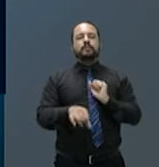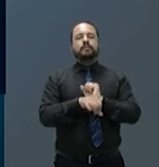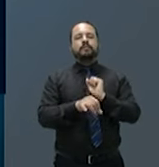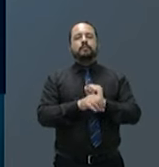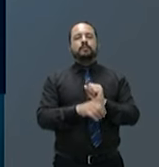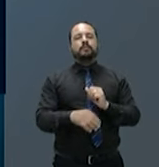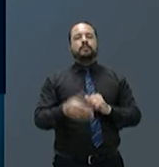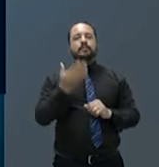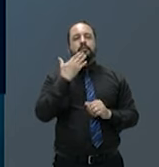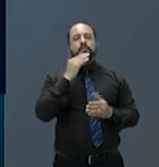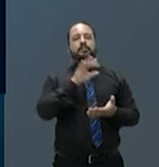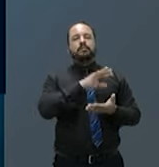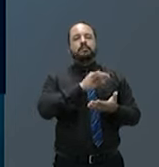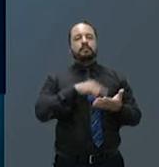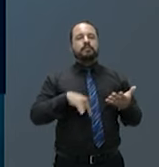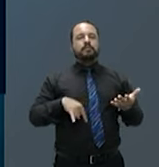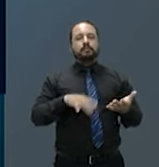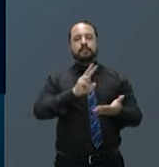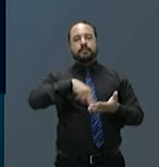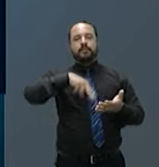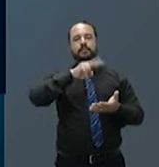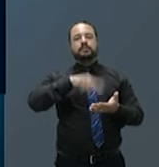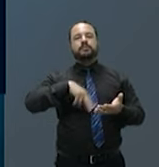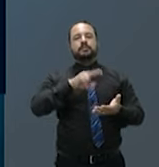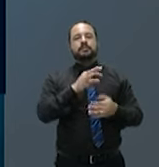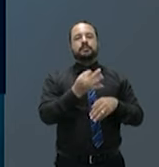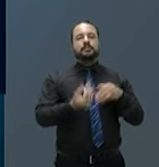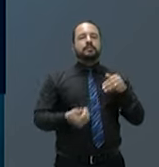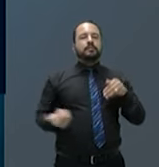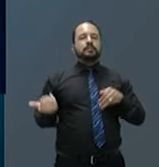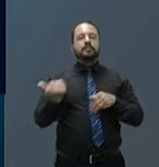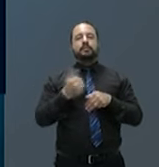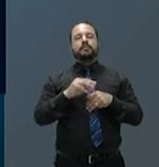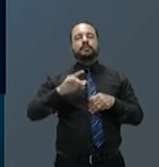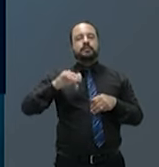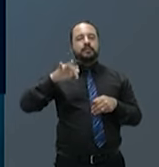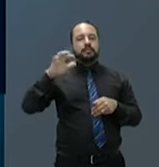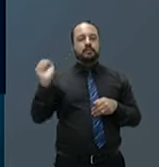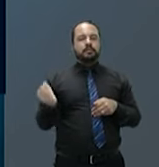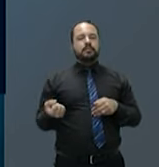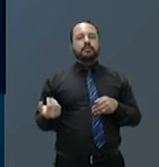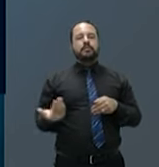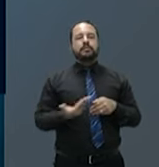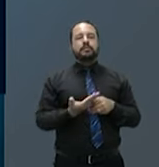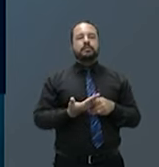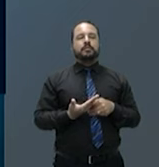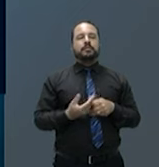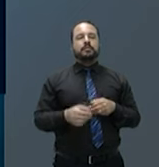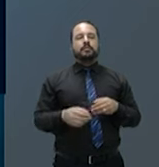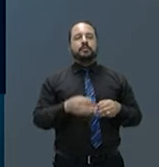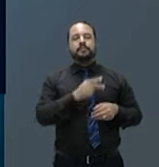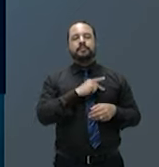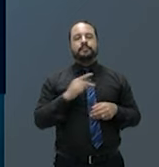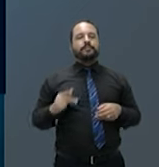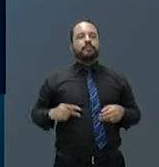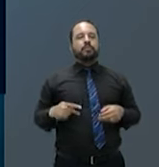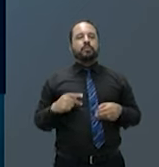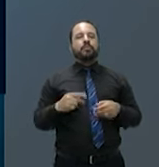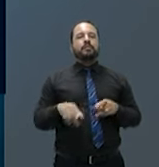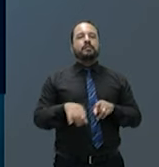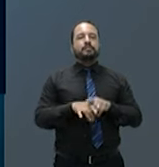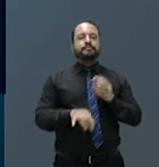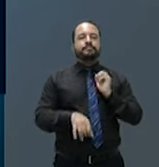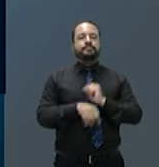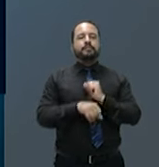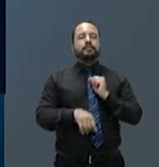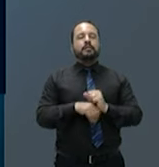por parte da eminente ministra Maria Isabel Ganotti. Senhora presidente. Pois não. Senhora presidente, eu também vou aguardar